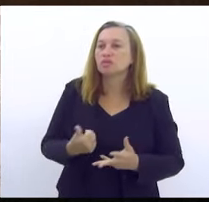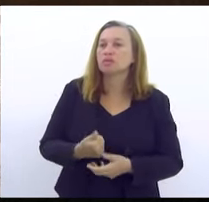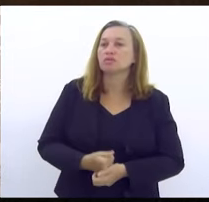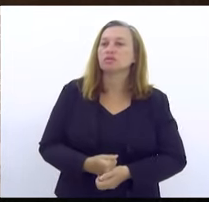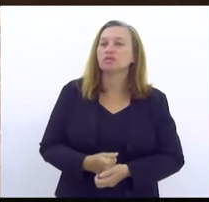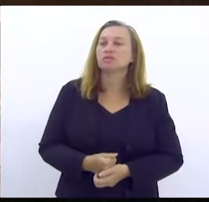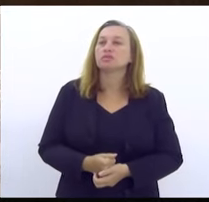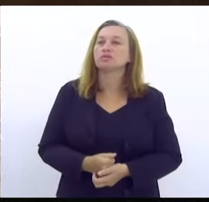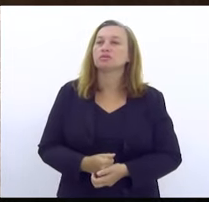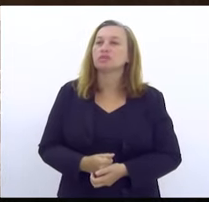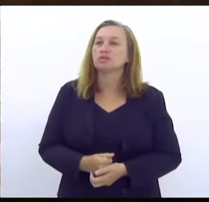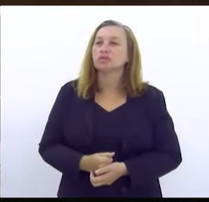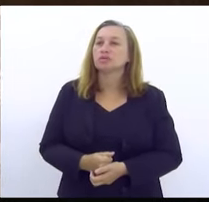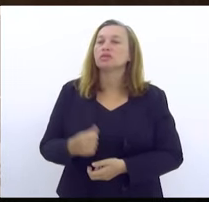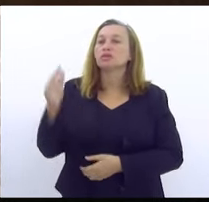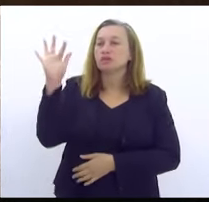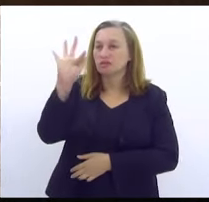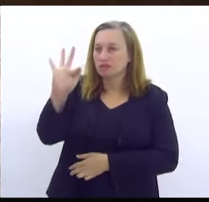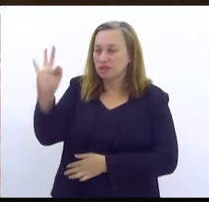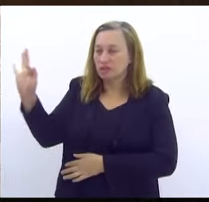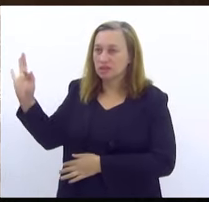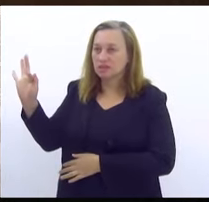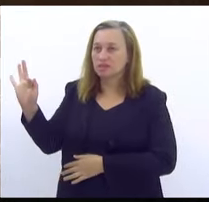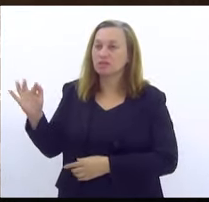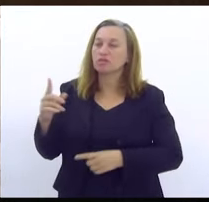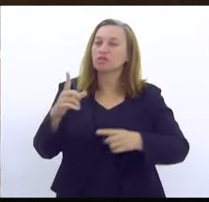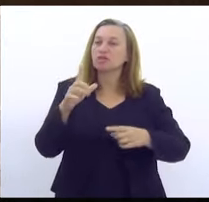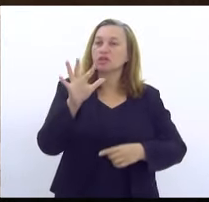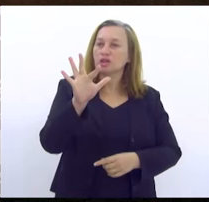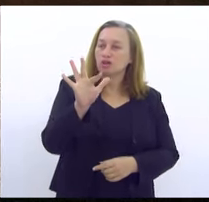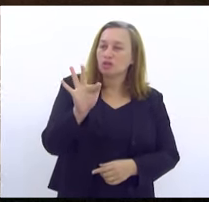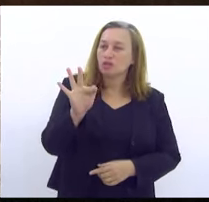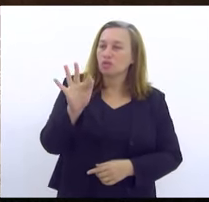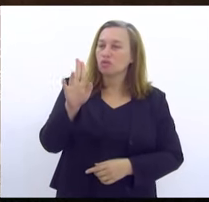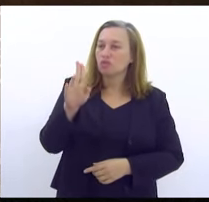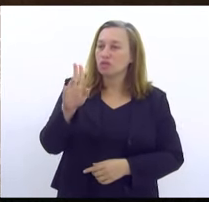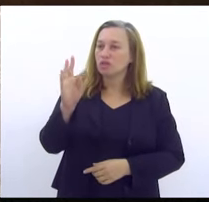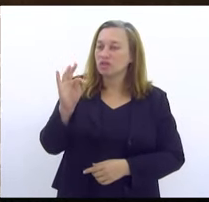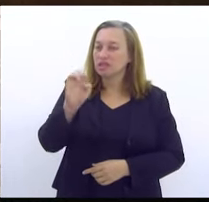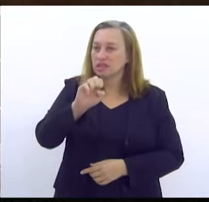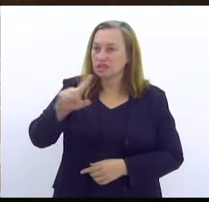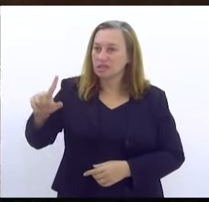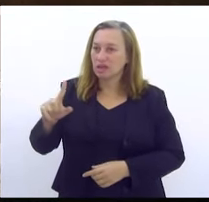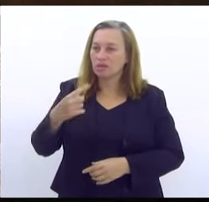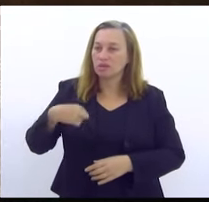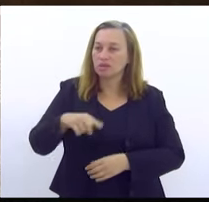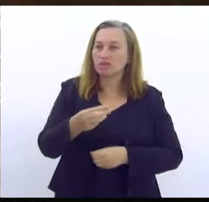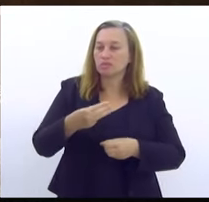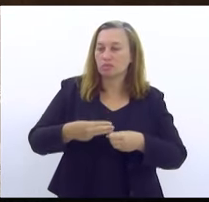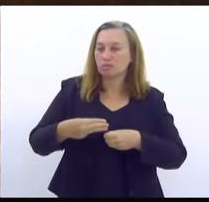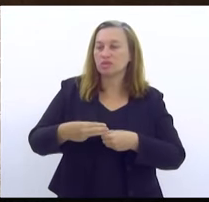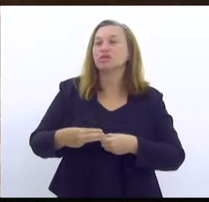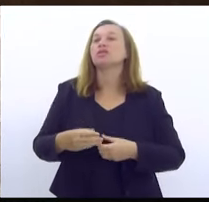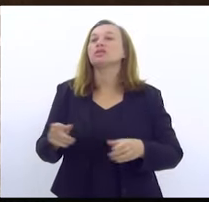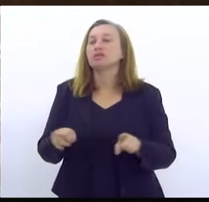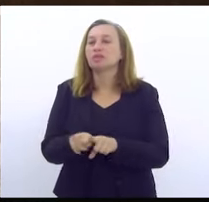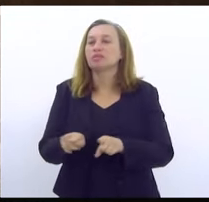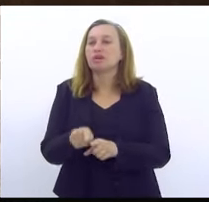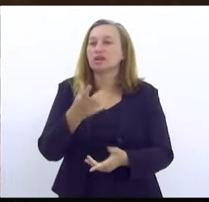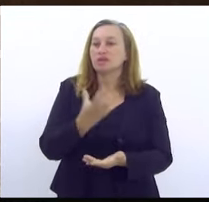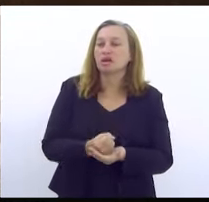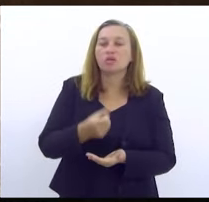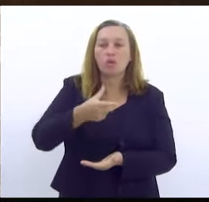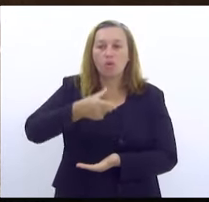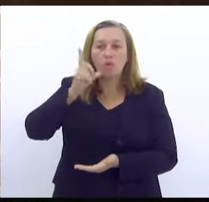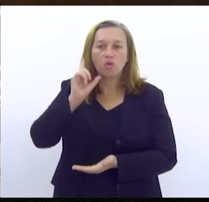que a Confederação Brasileira de Futsal pudesse levar esse evento para o nosso município. Também deixo aqui registrado que ontem